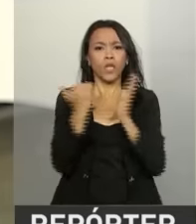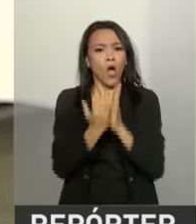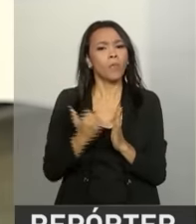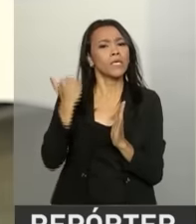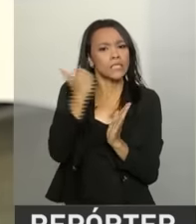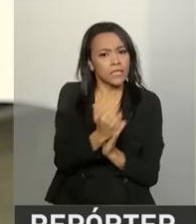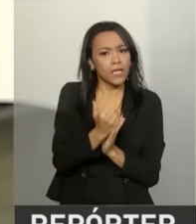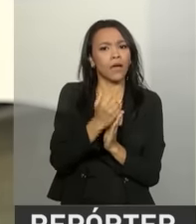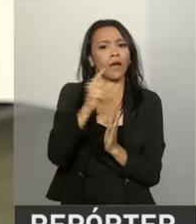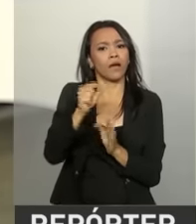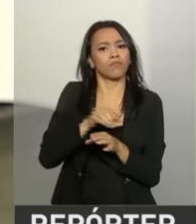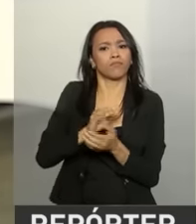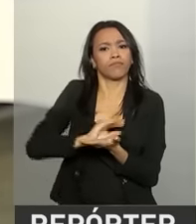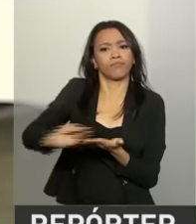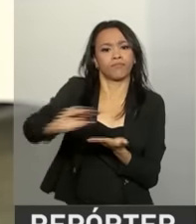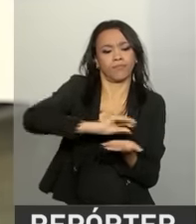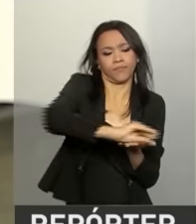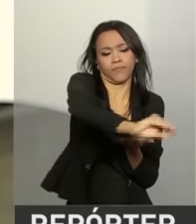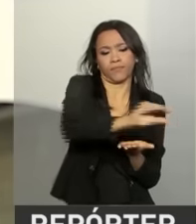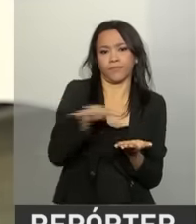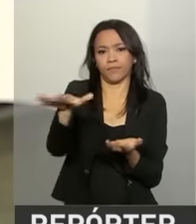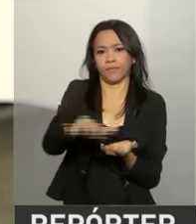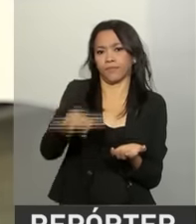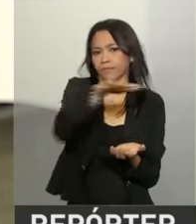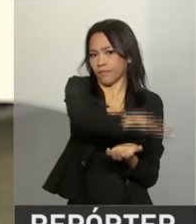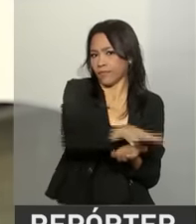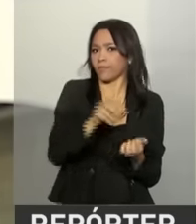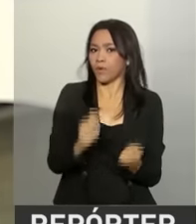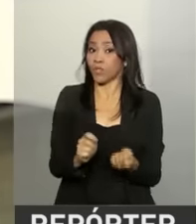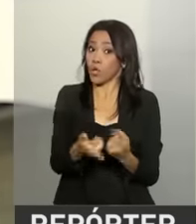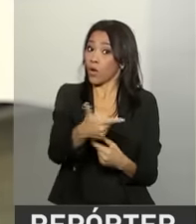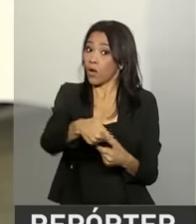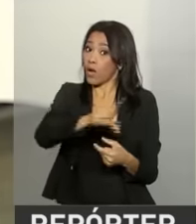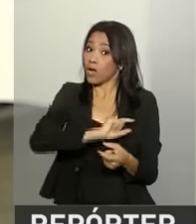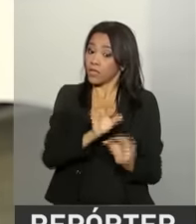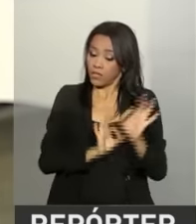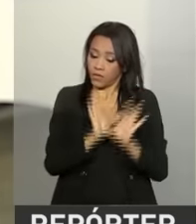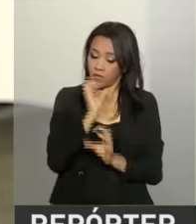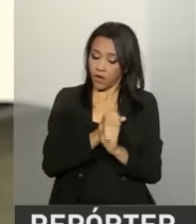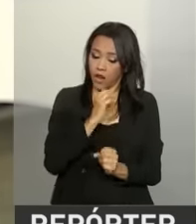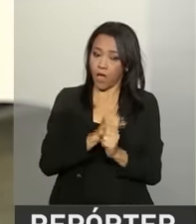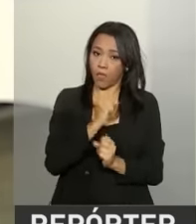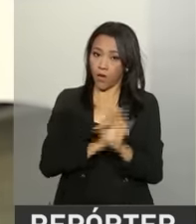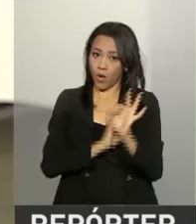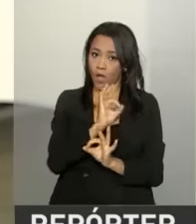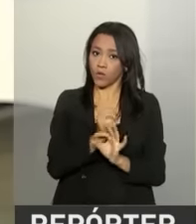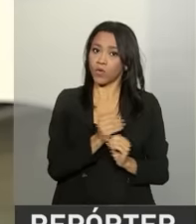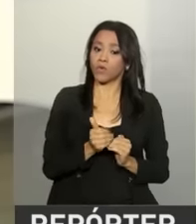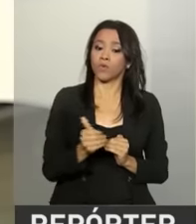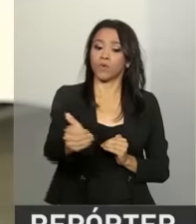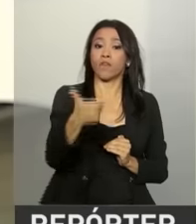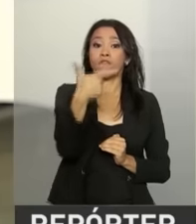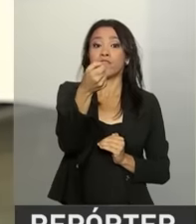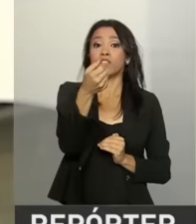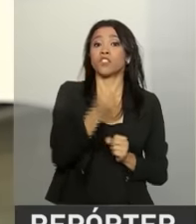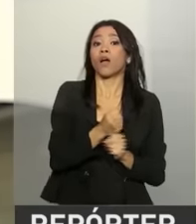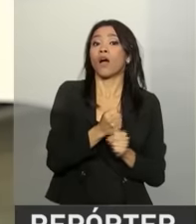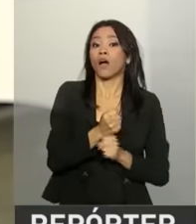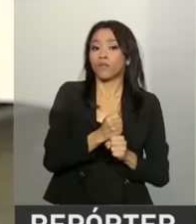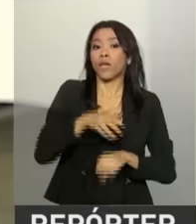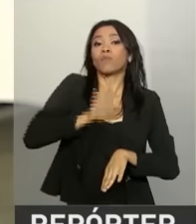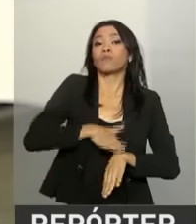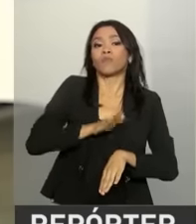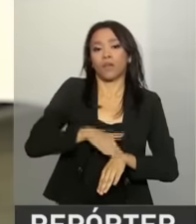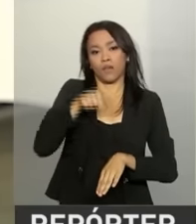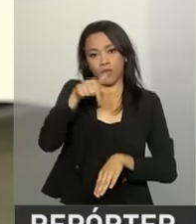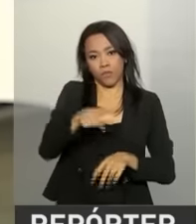ao longo dos anos, caso seja decidido assim quando for elaborado o orçamento de cada um dos próximos 20 anos. Que é a validade dessa PEC. Ele